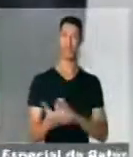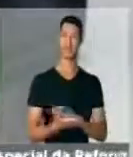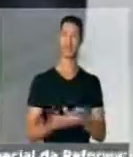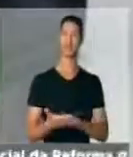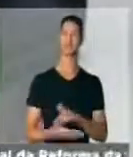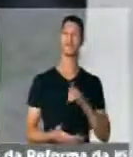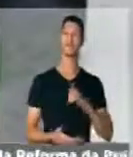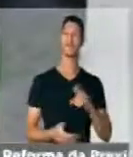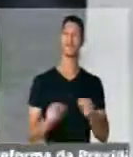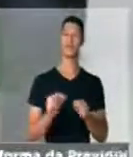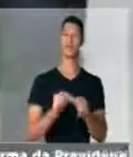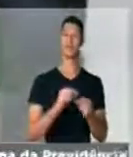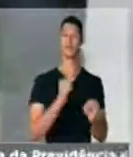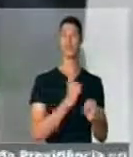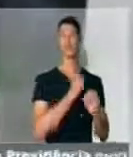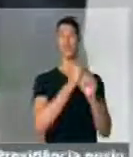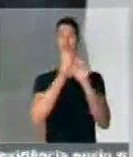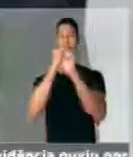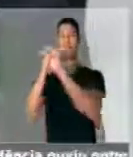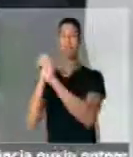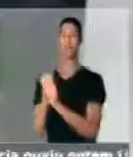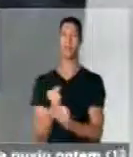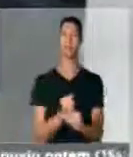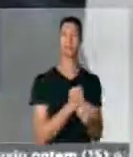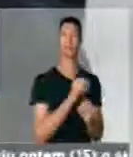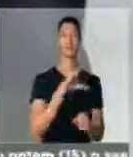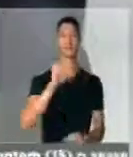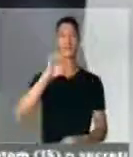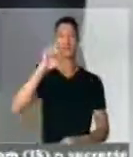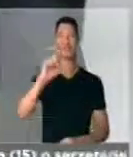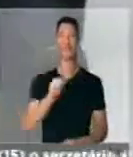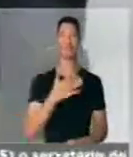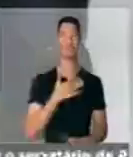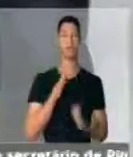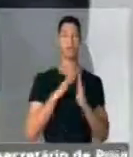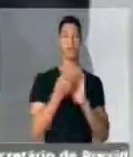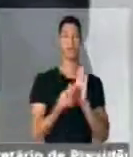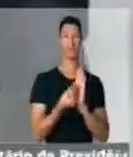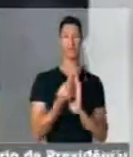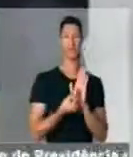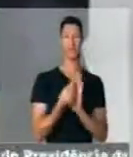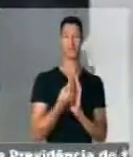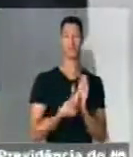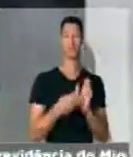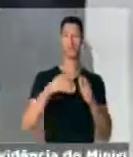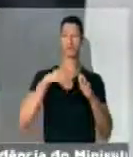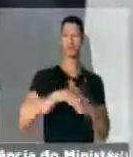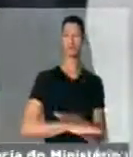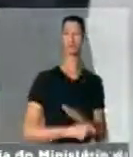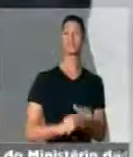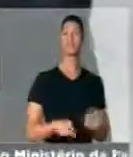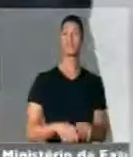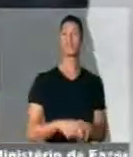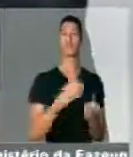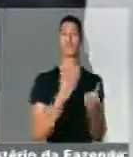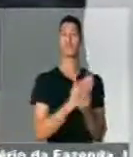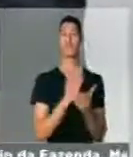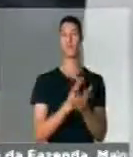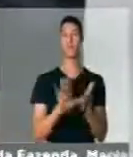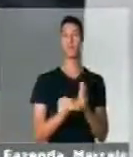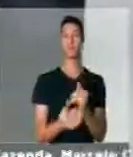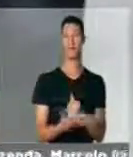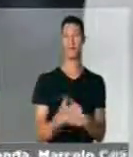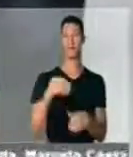tem empreiteira fazendo construção civil aí para a Caixa Econômica, para Minha Casa Minha Vida, que estão atoladas até o pescoço no processo de